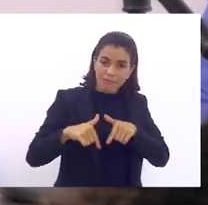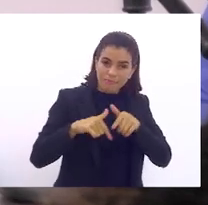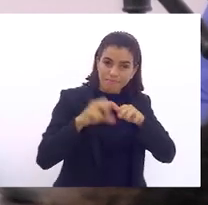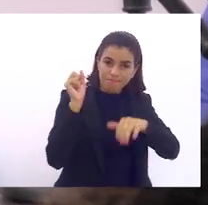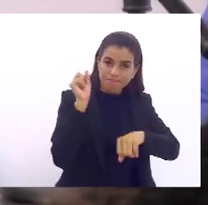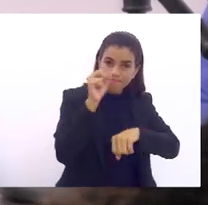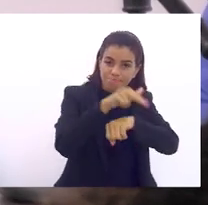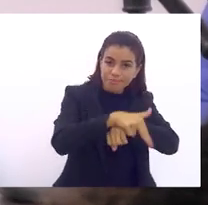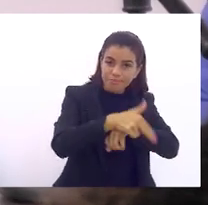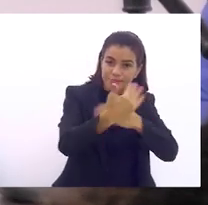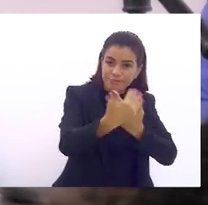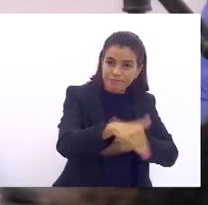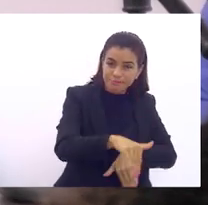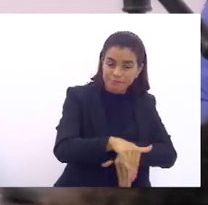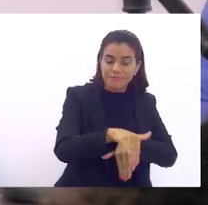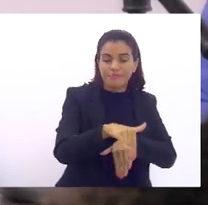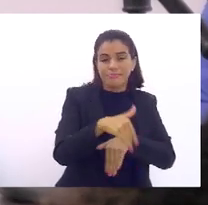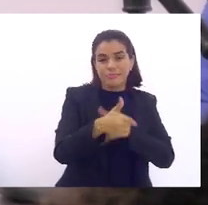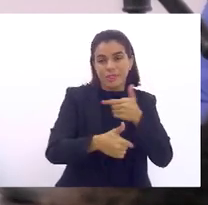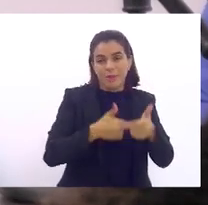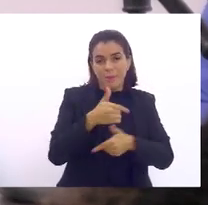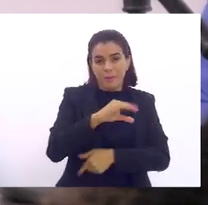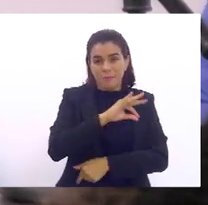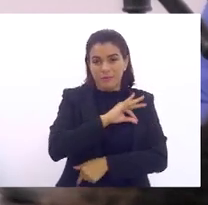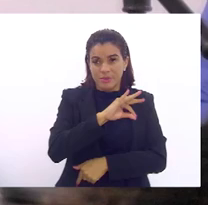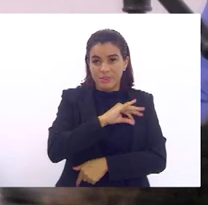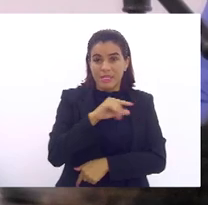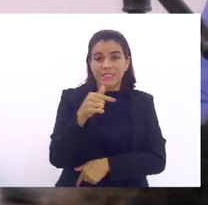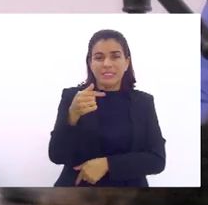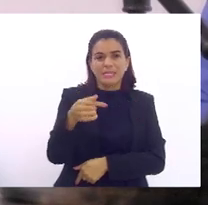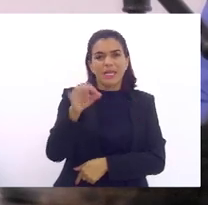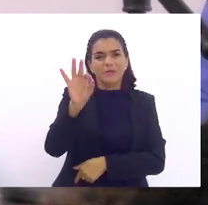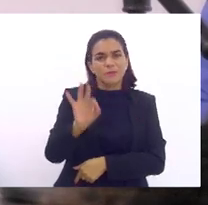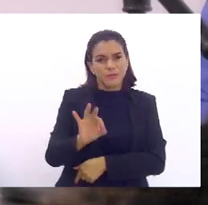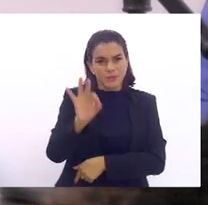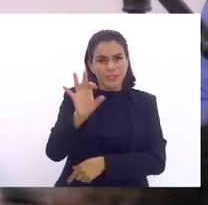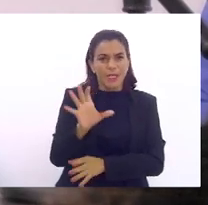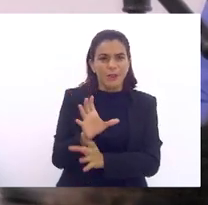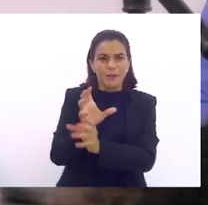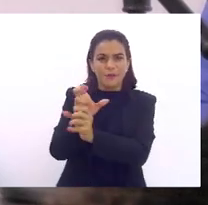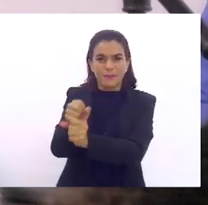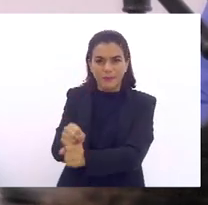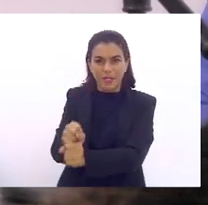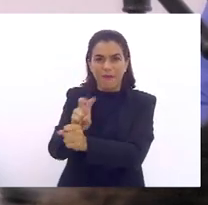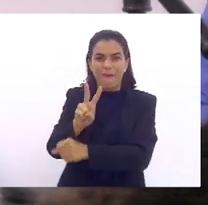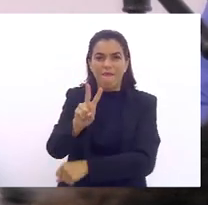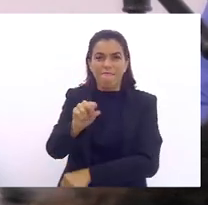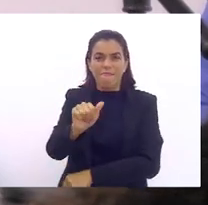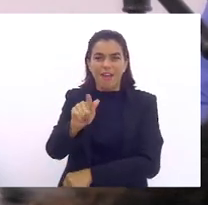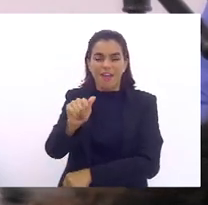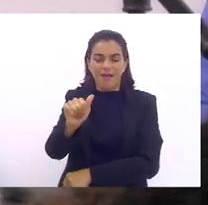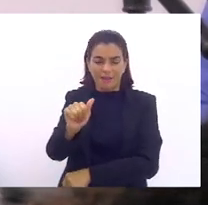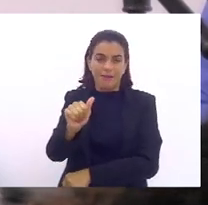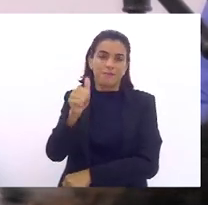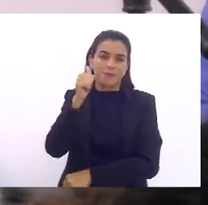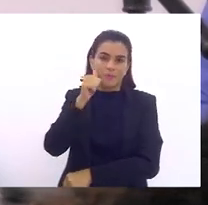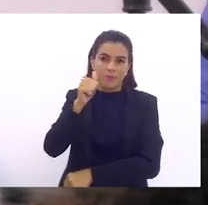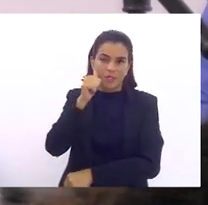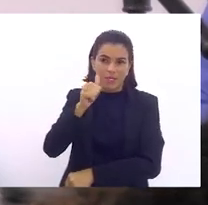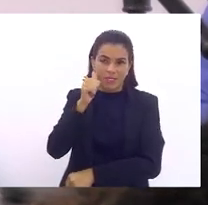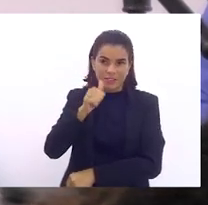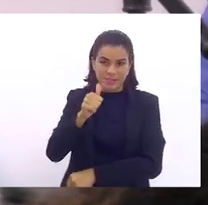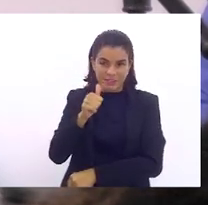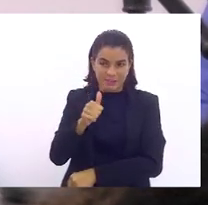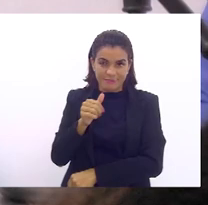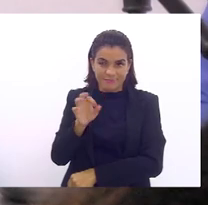prevê Salvo engano um percentual de 7% uma reserva de vagas para mulheres para o